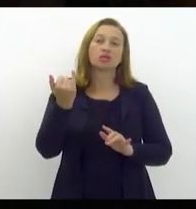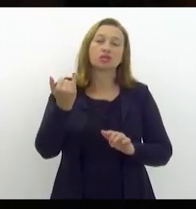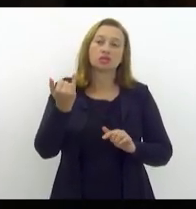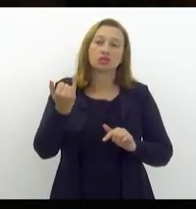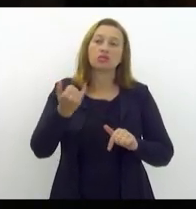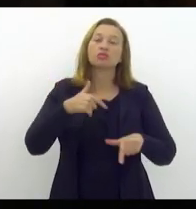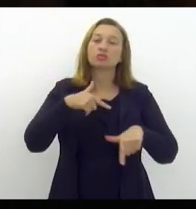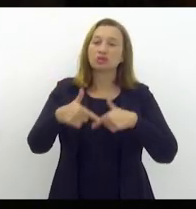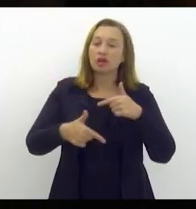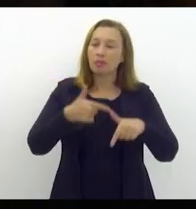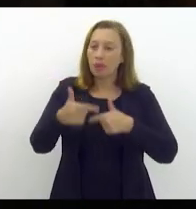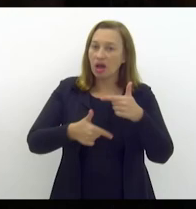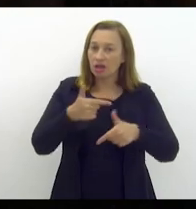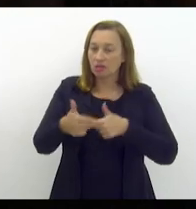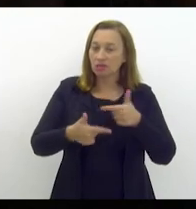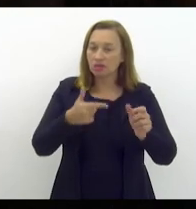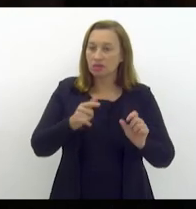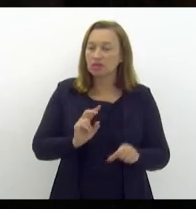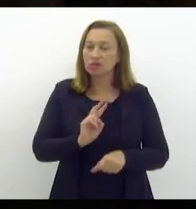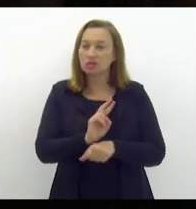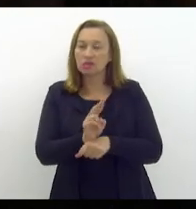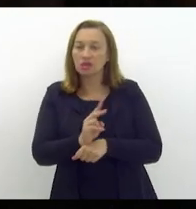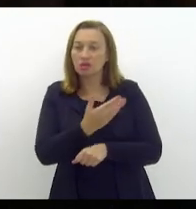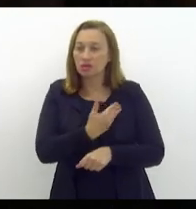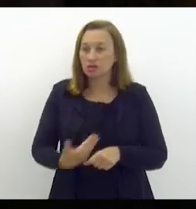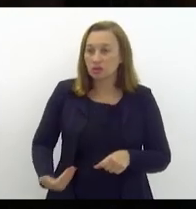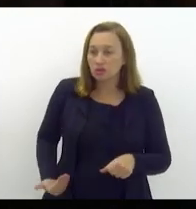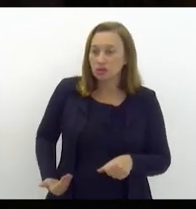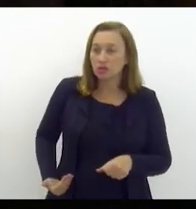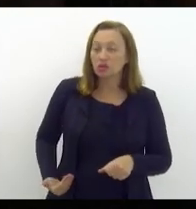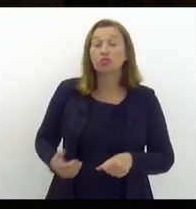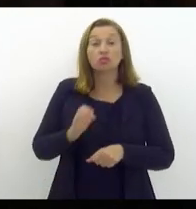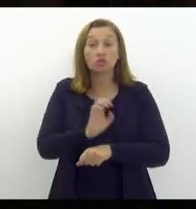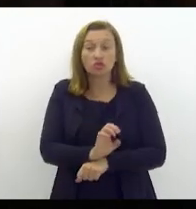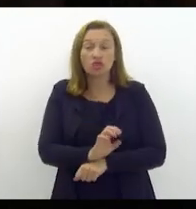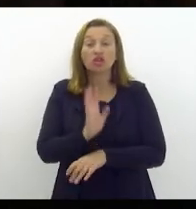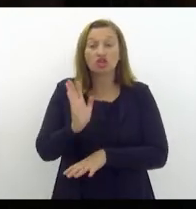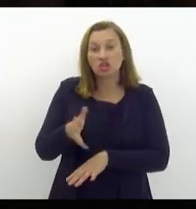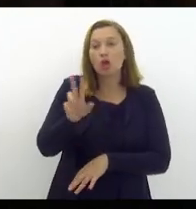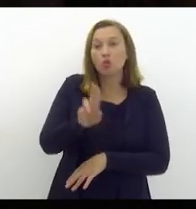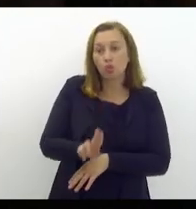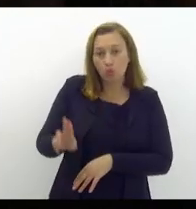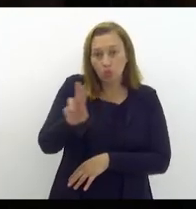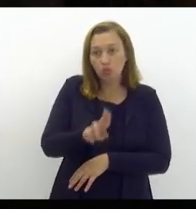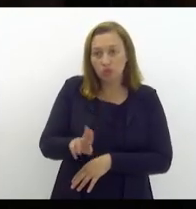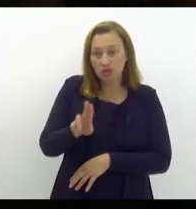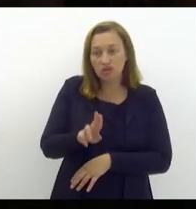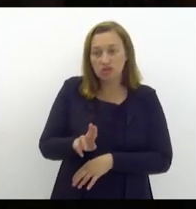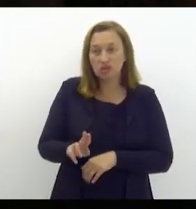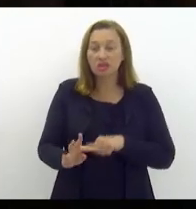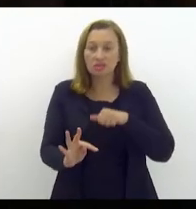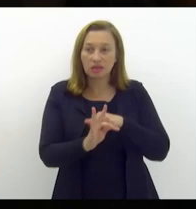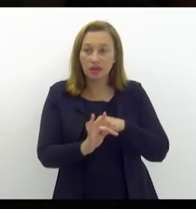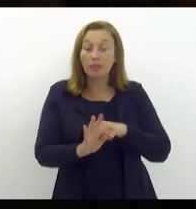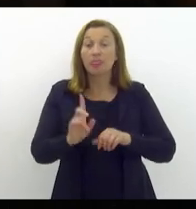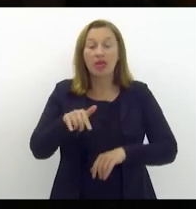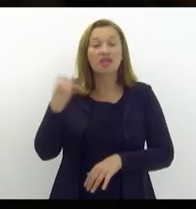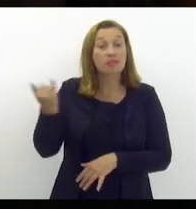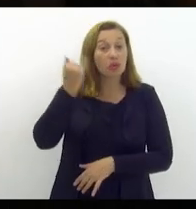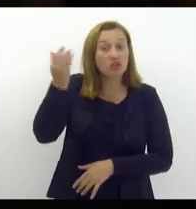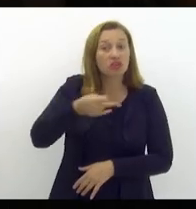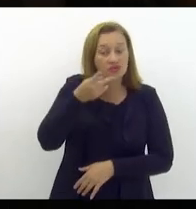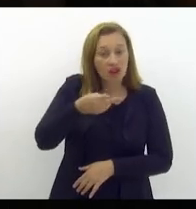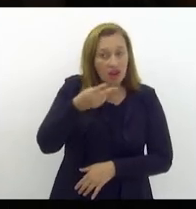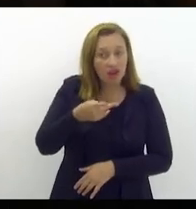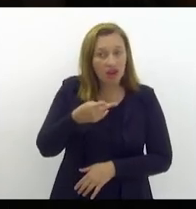atuação dos agentes de segurança pública no âmbito dos estados que já utilizam essa técnica. É importante dizer